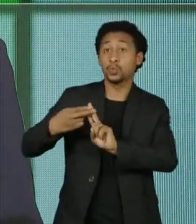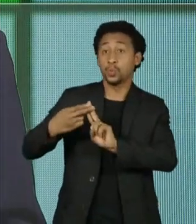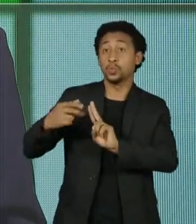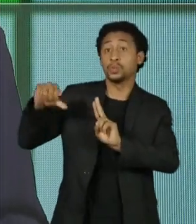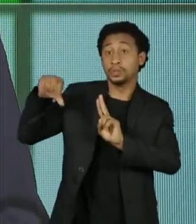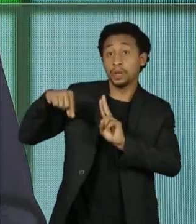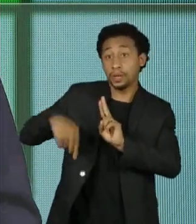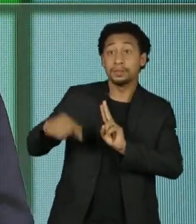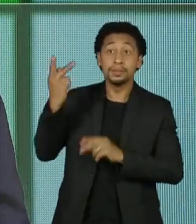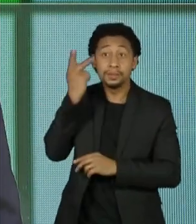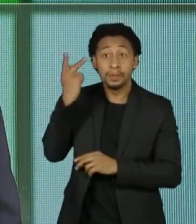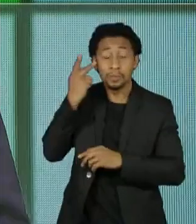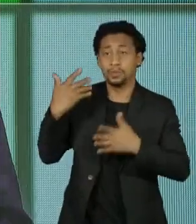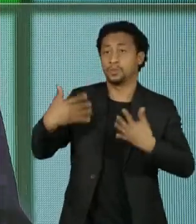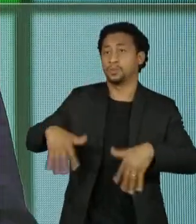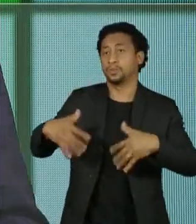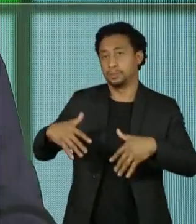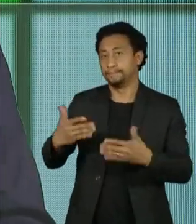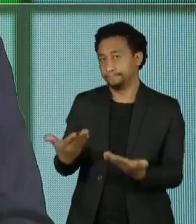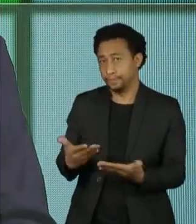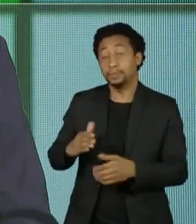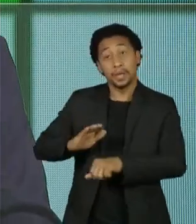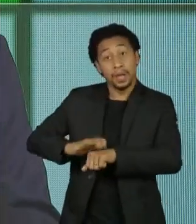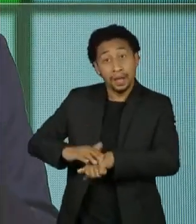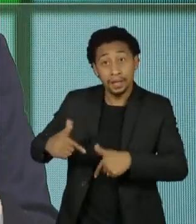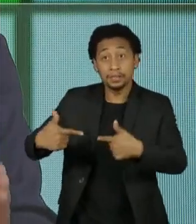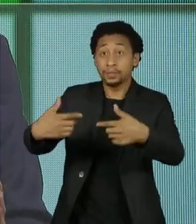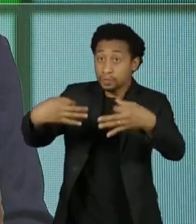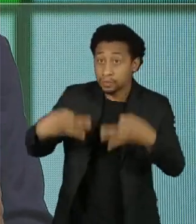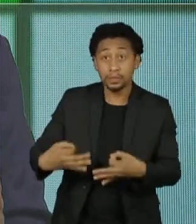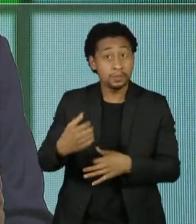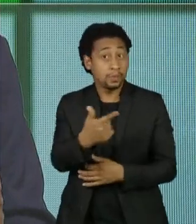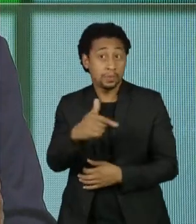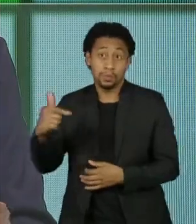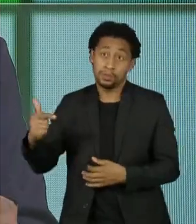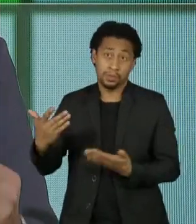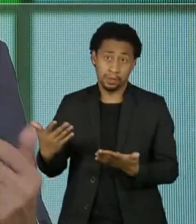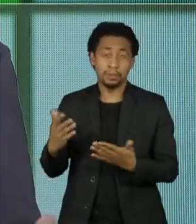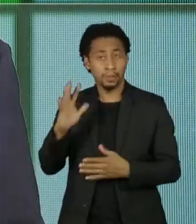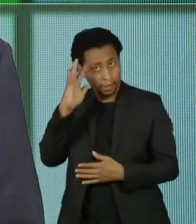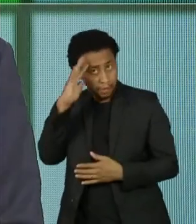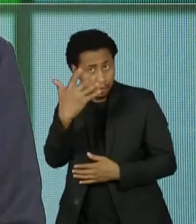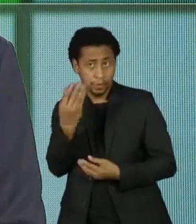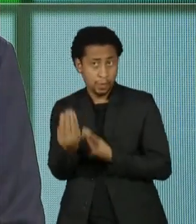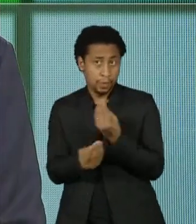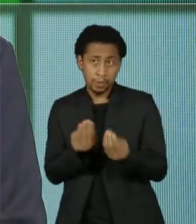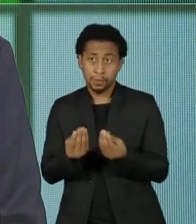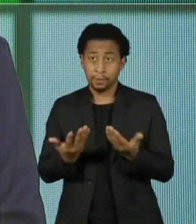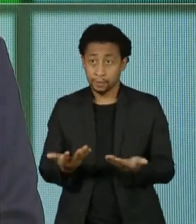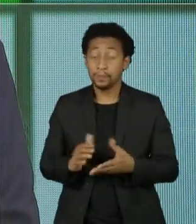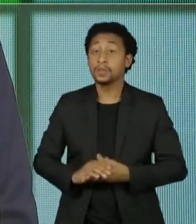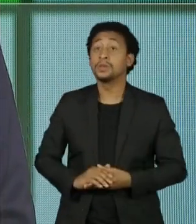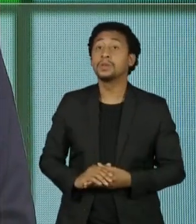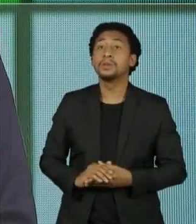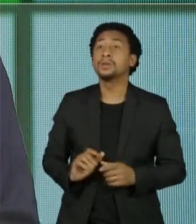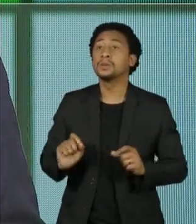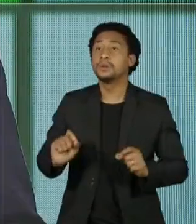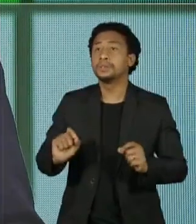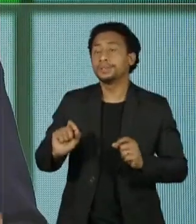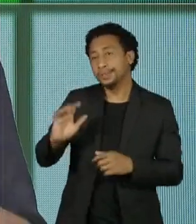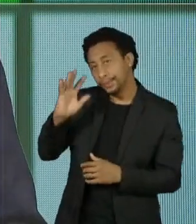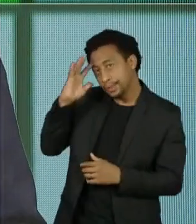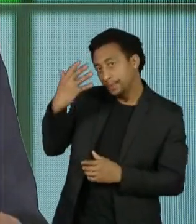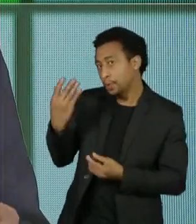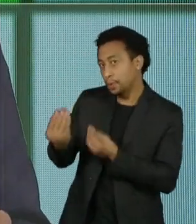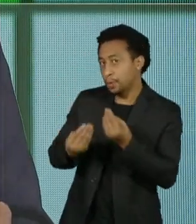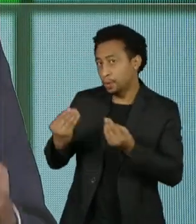Paulo, porque não foram tomadas as medidas necessárias para resolver o problema. E o que eu quero fazer é justamente levar